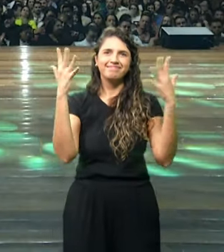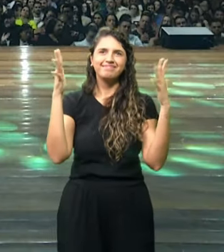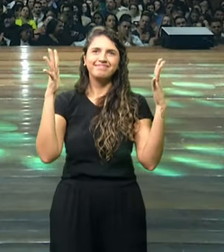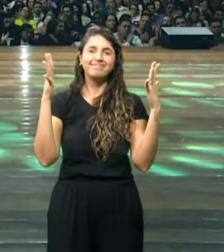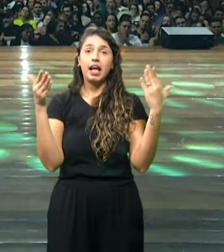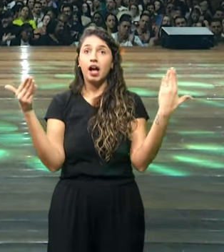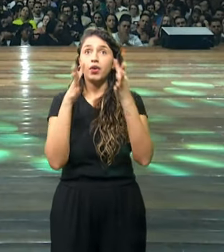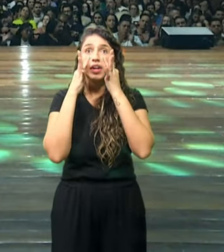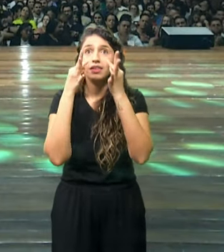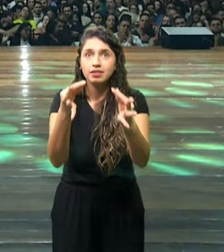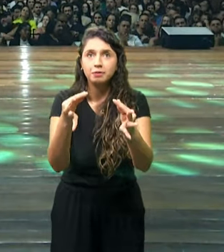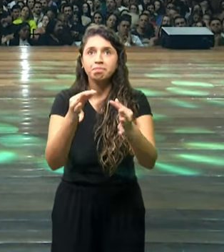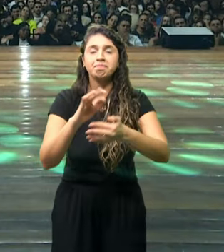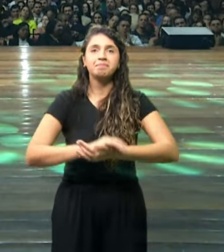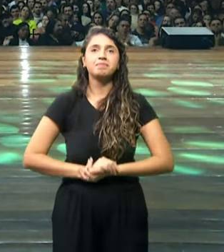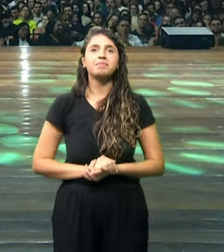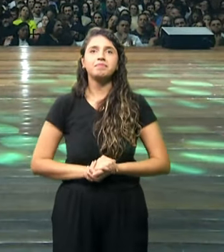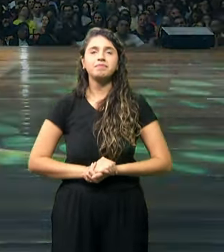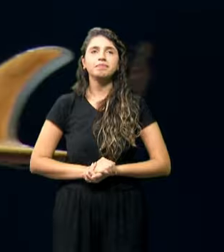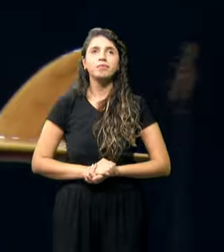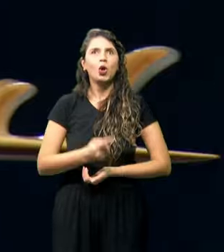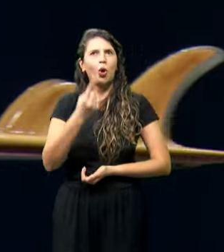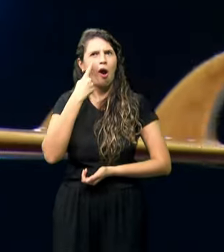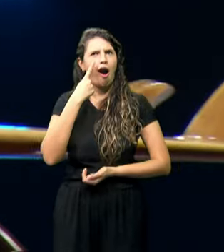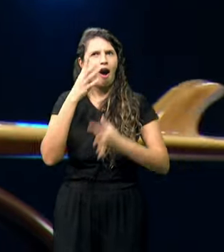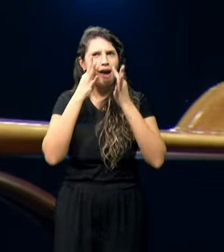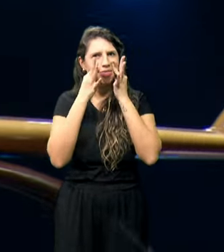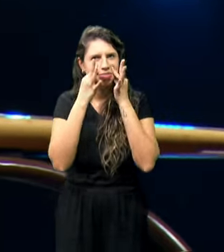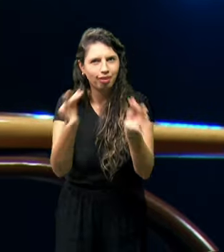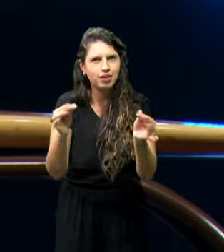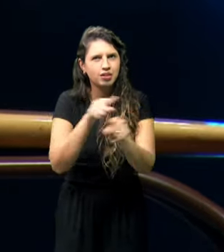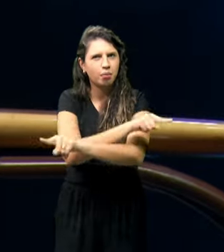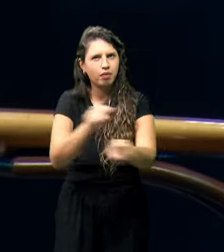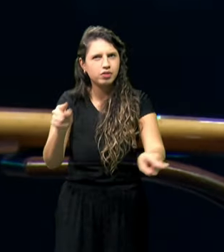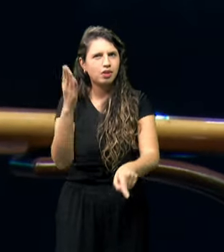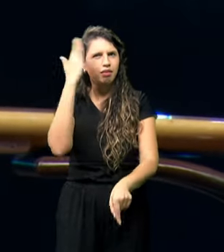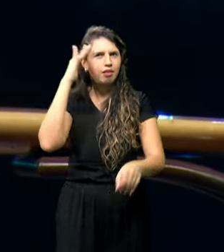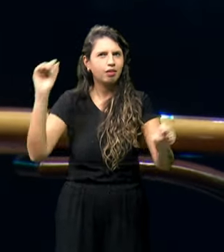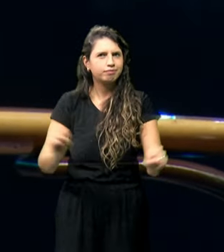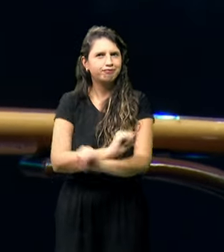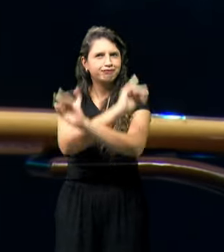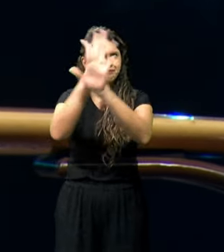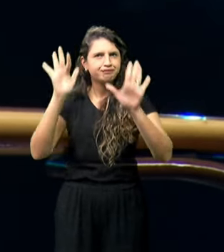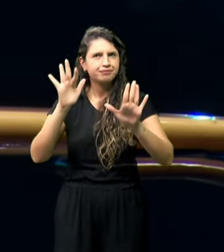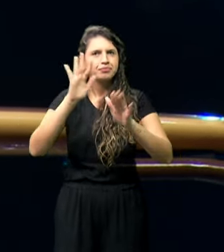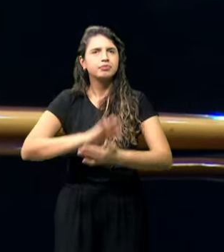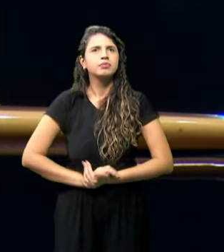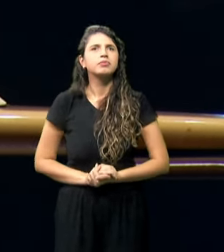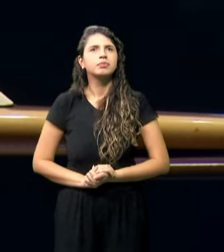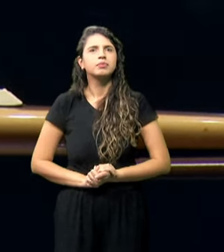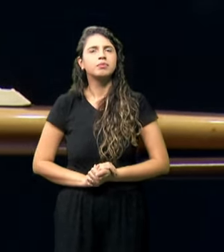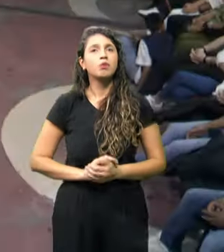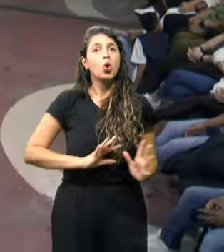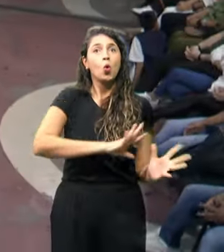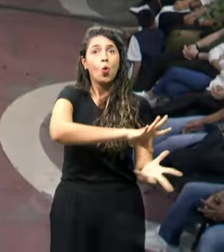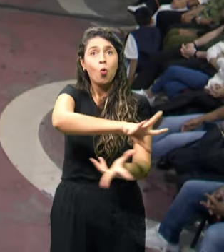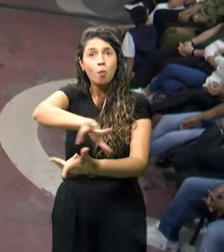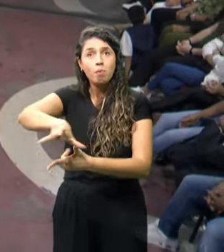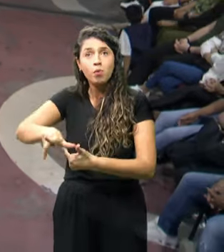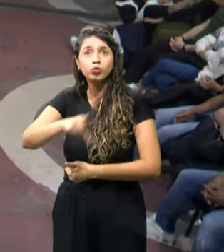Escuta essa aqui para você entender. O mundo de um homem cego é determinado